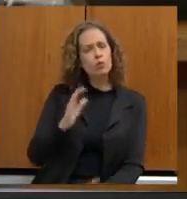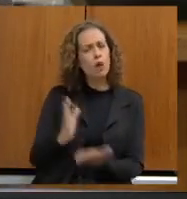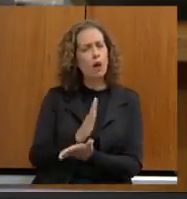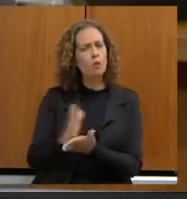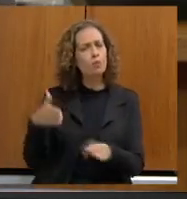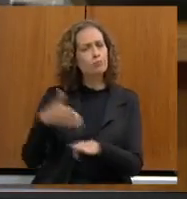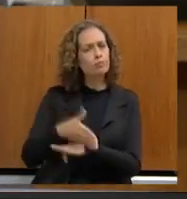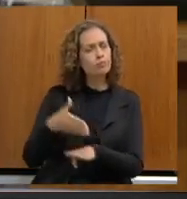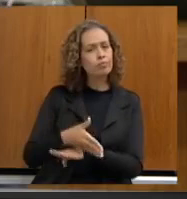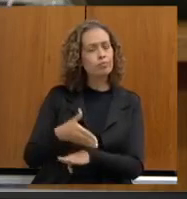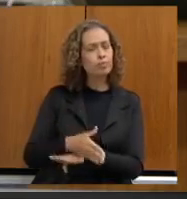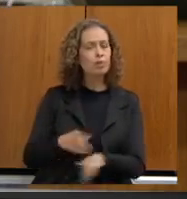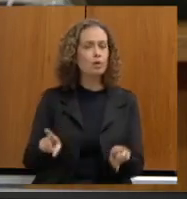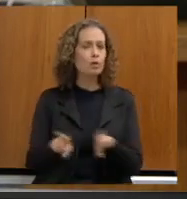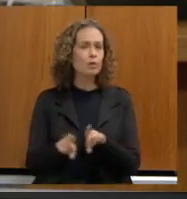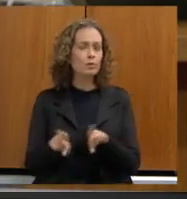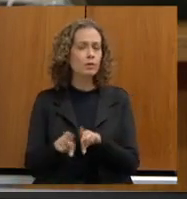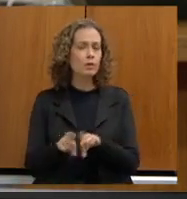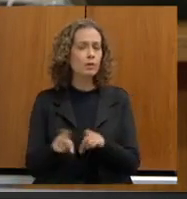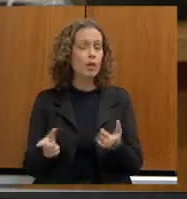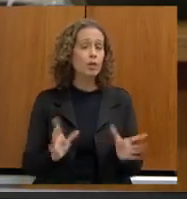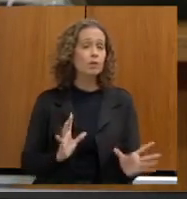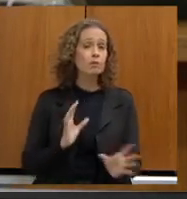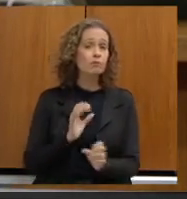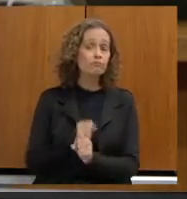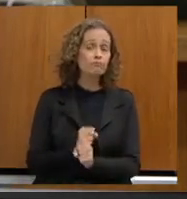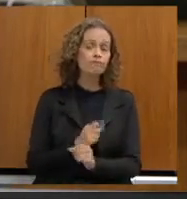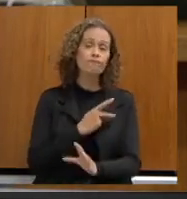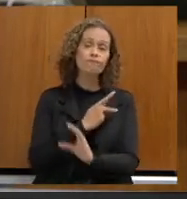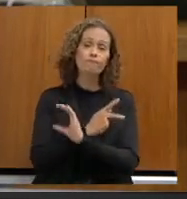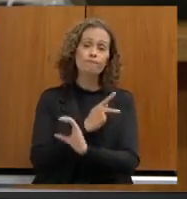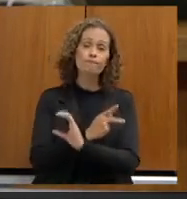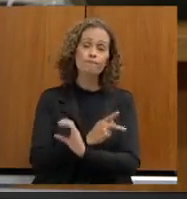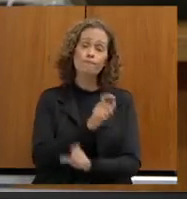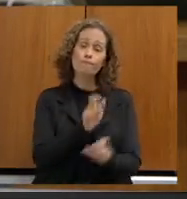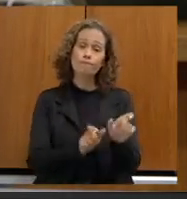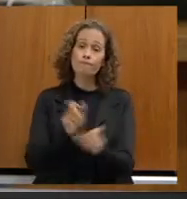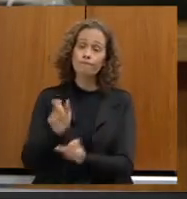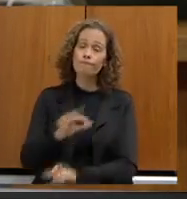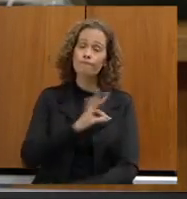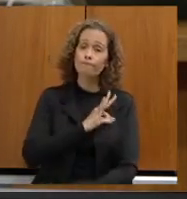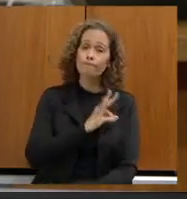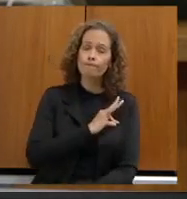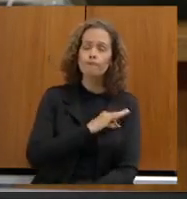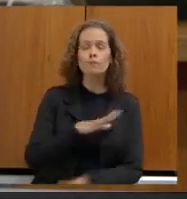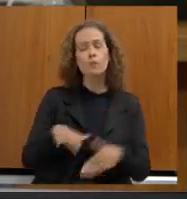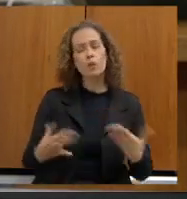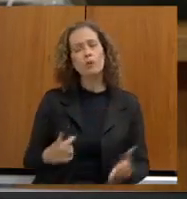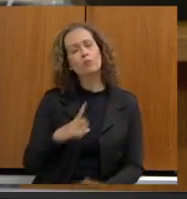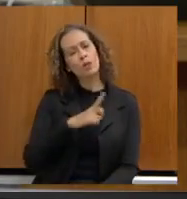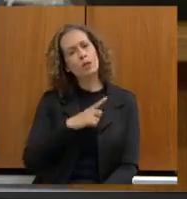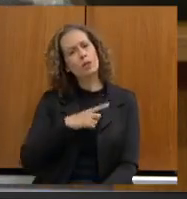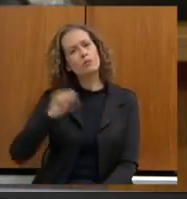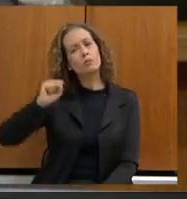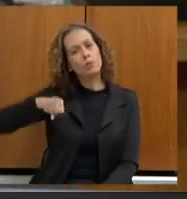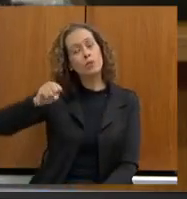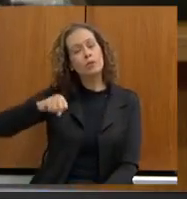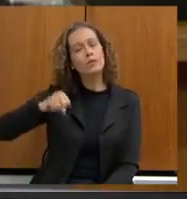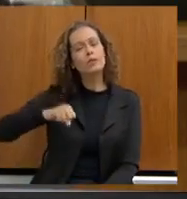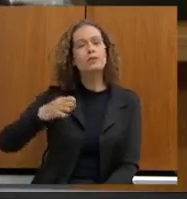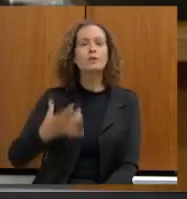alguns recém-ingressos policiais civis a gente acredita que teremos condições sim de fazer